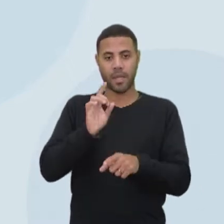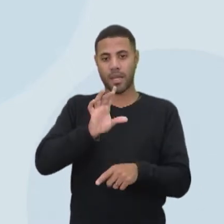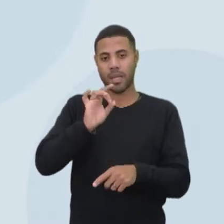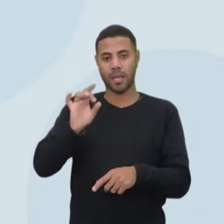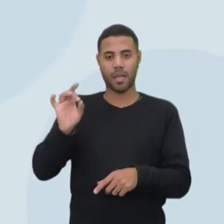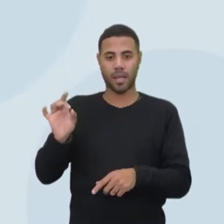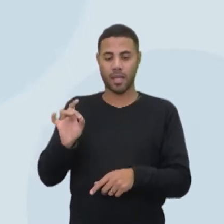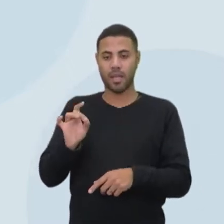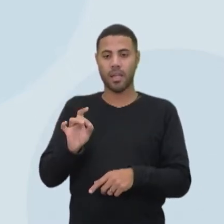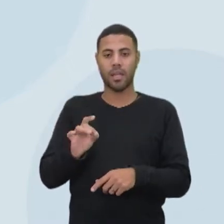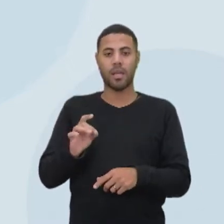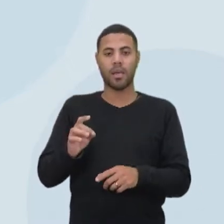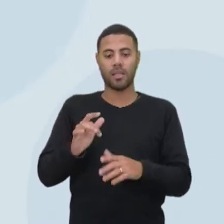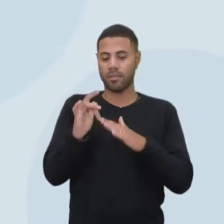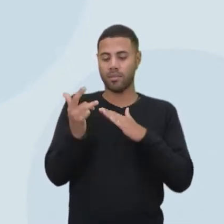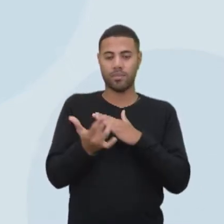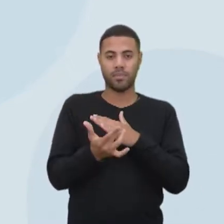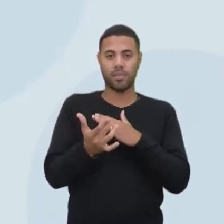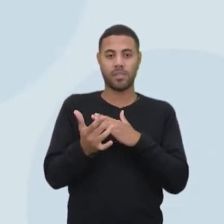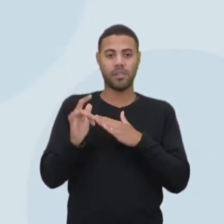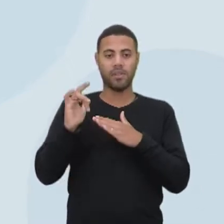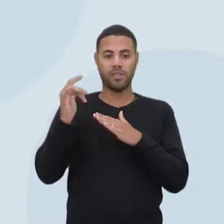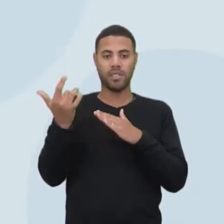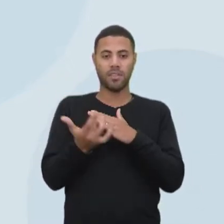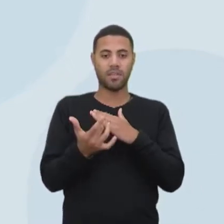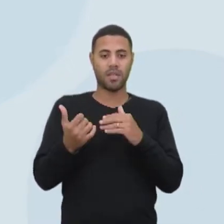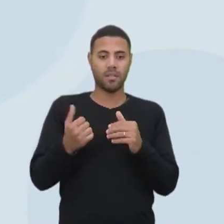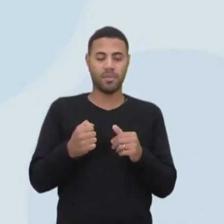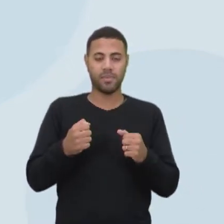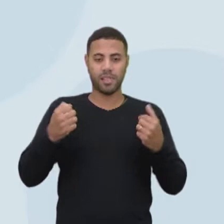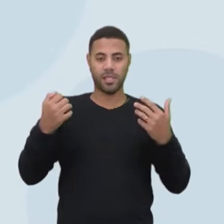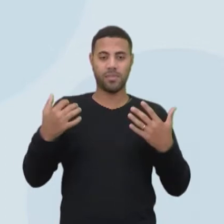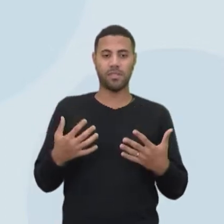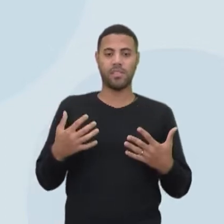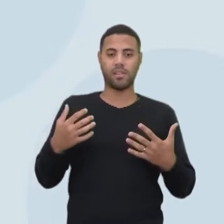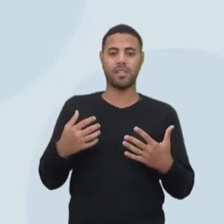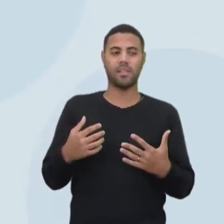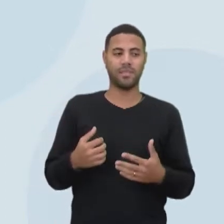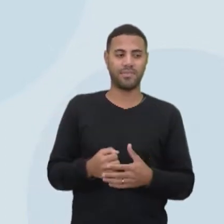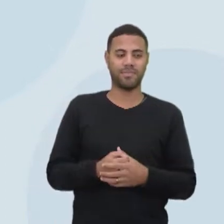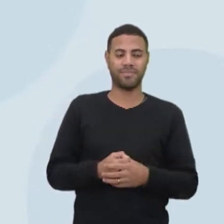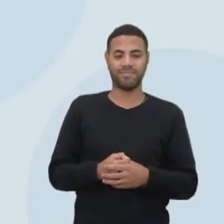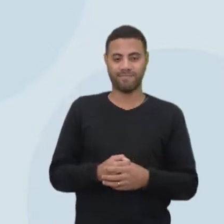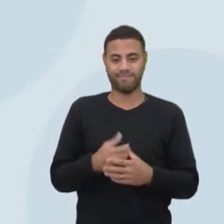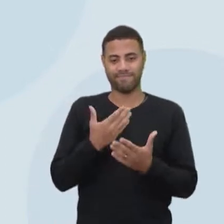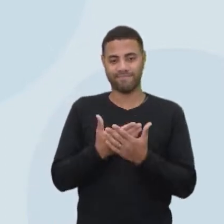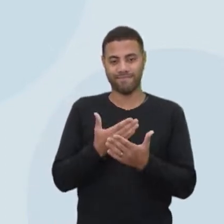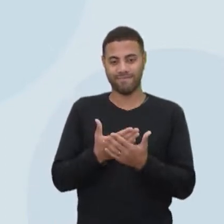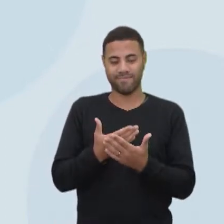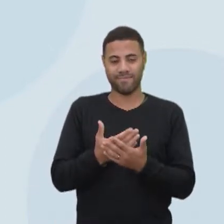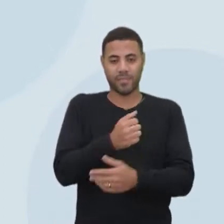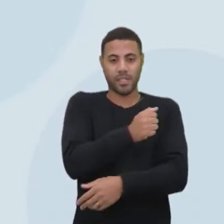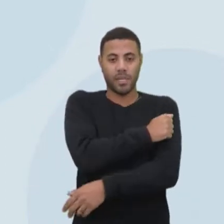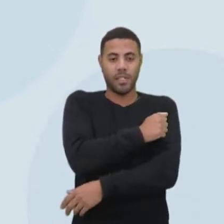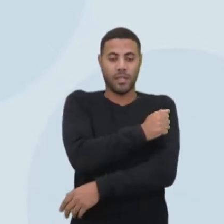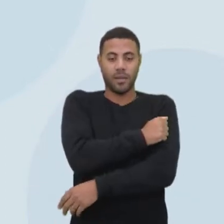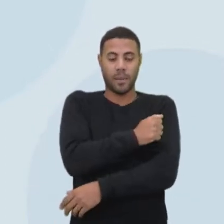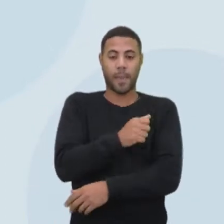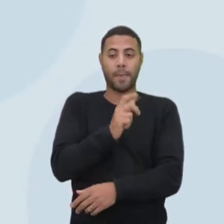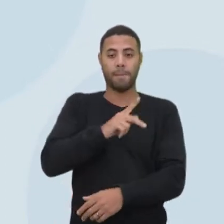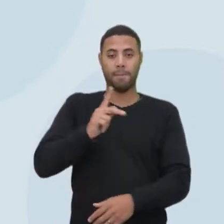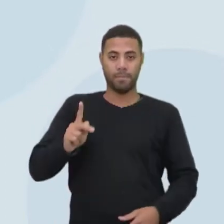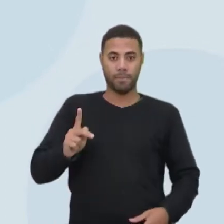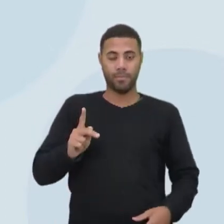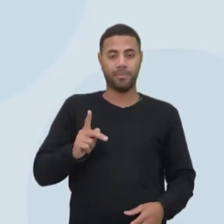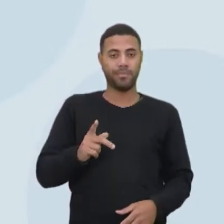um dos suportes midiáticos sugerido no mapa. Quando a gente fala o mapa aí para o estudante, é o documento que é o material que o professor